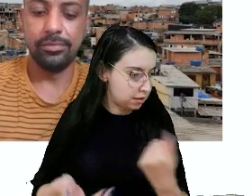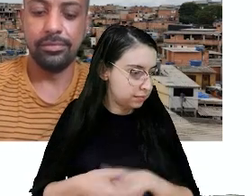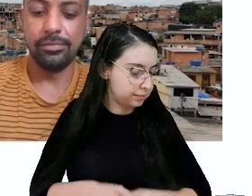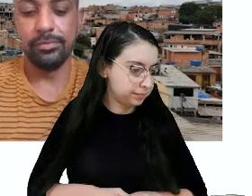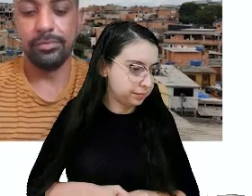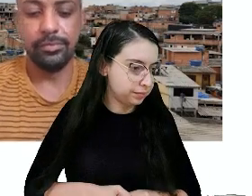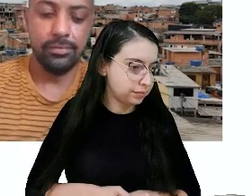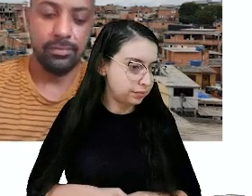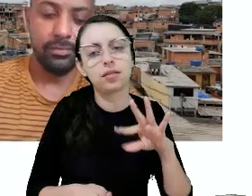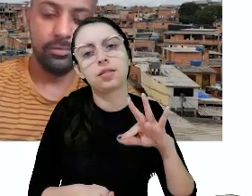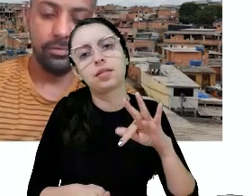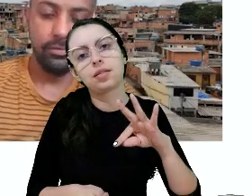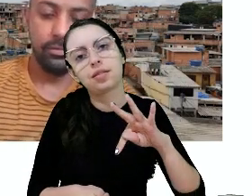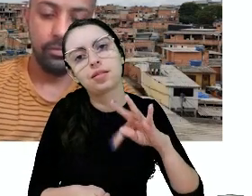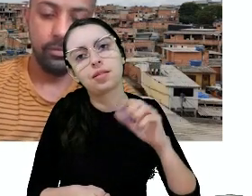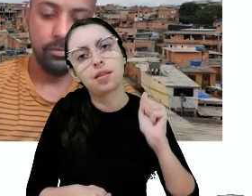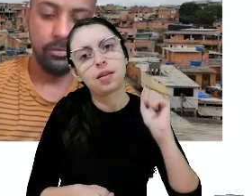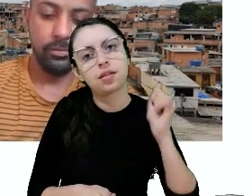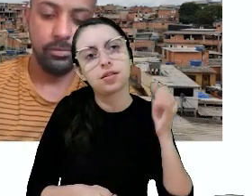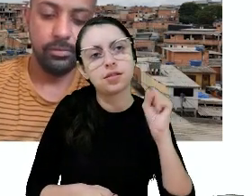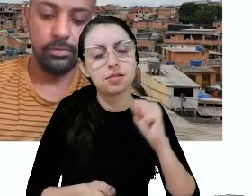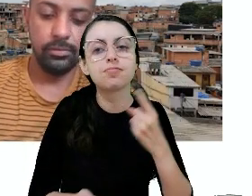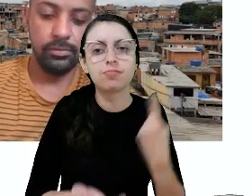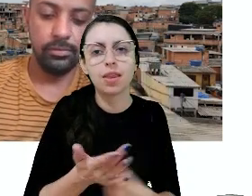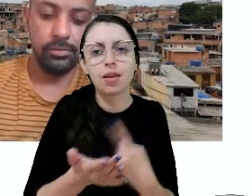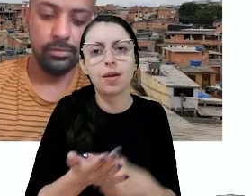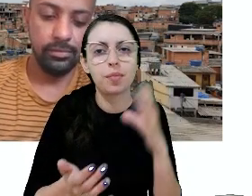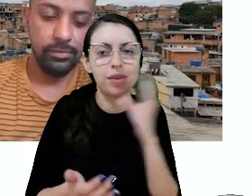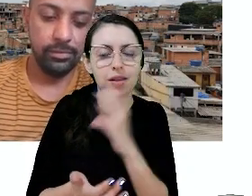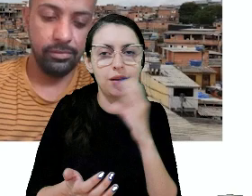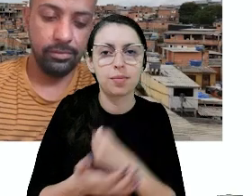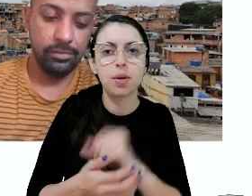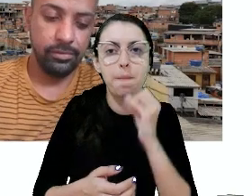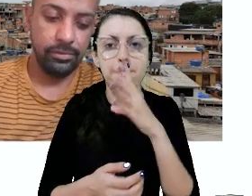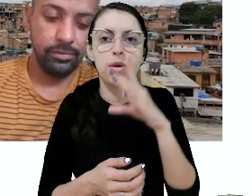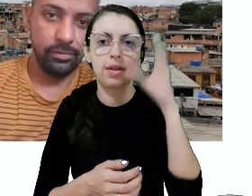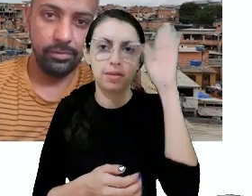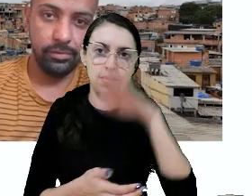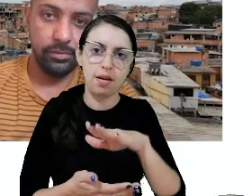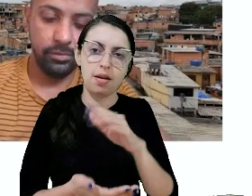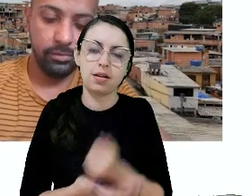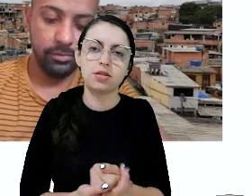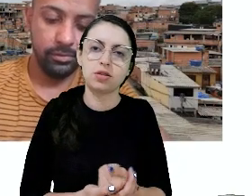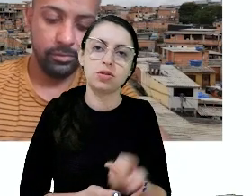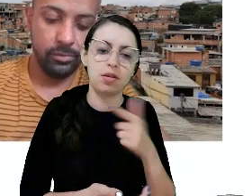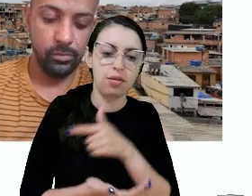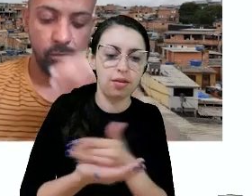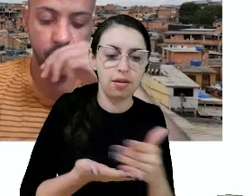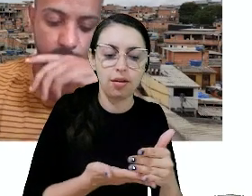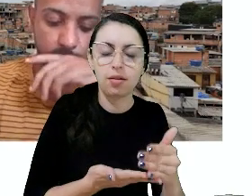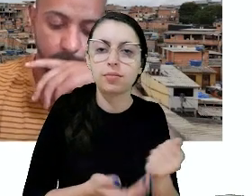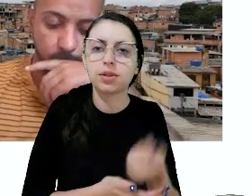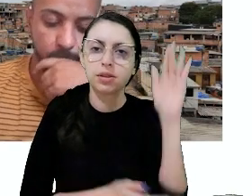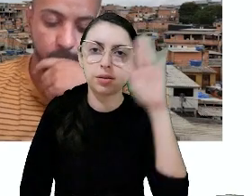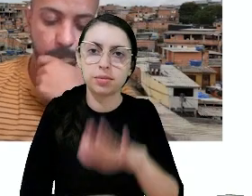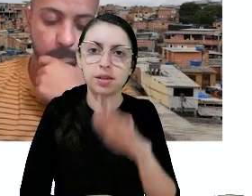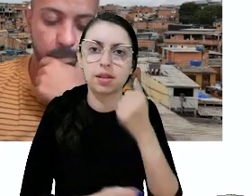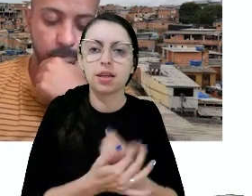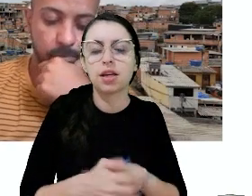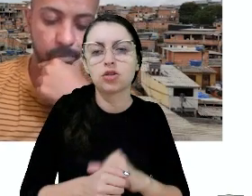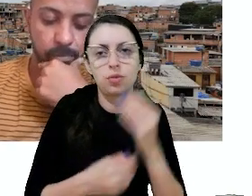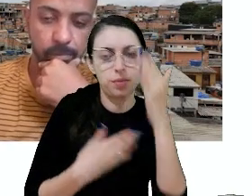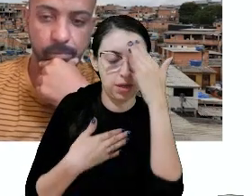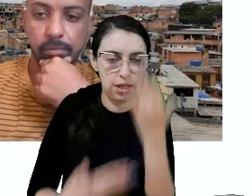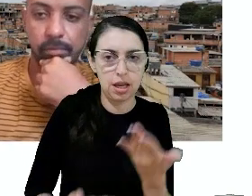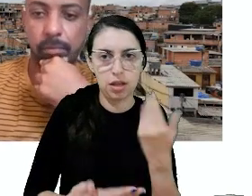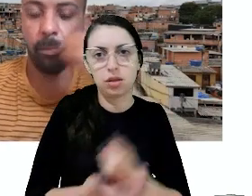obrigada, Thaís. Combinado, vou ser breve. Boa tarde, né? Já entramos aqui na parte da tarde.